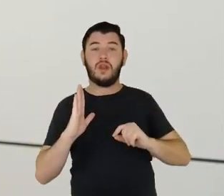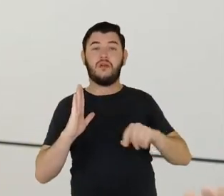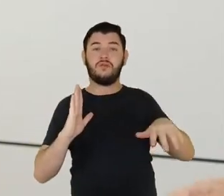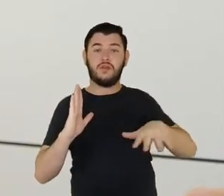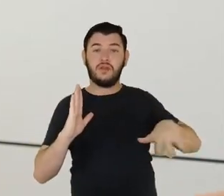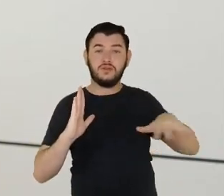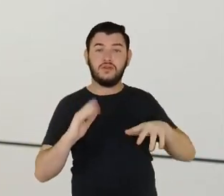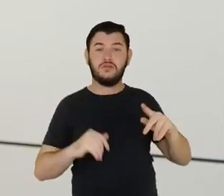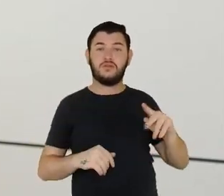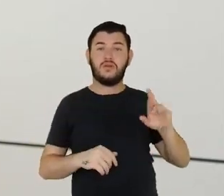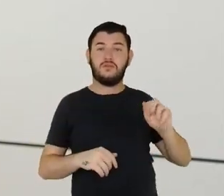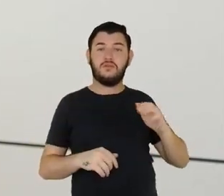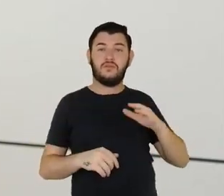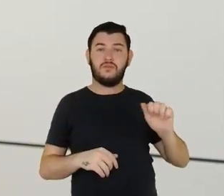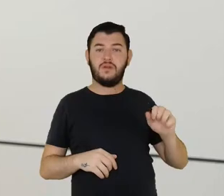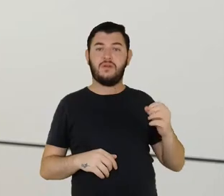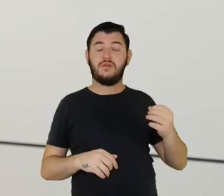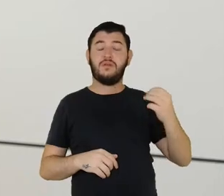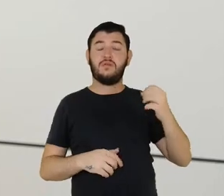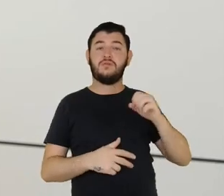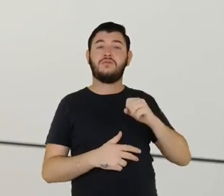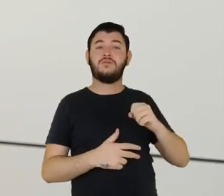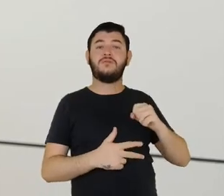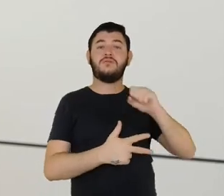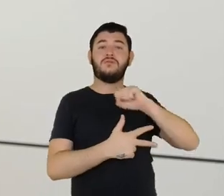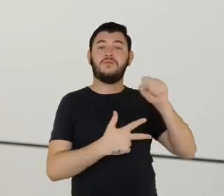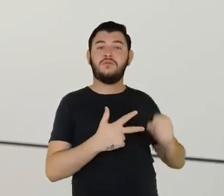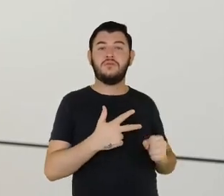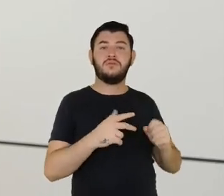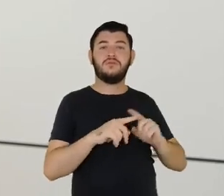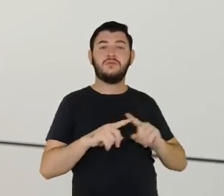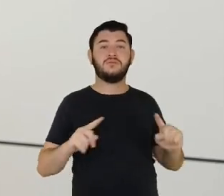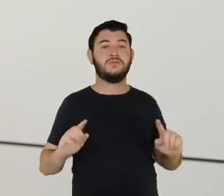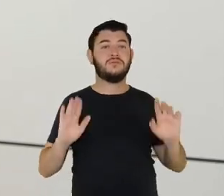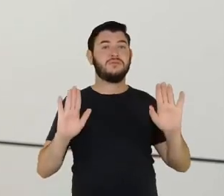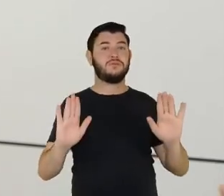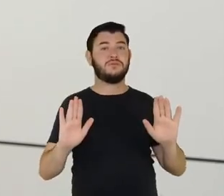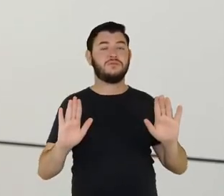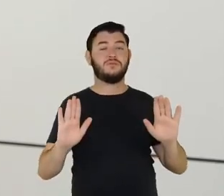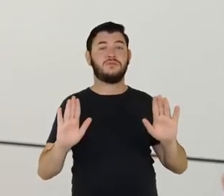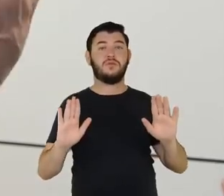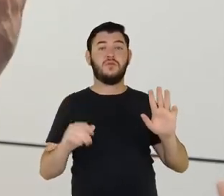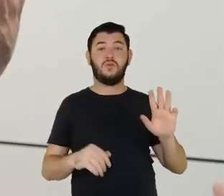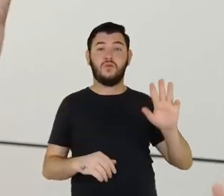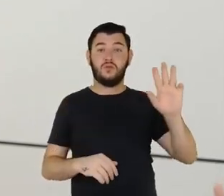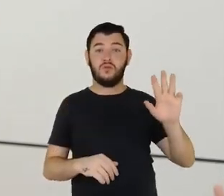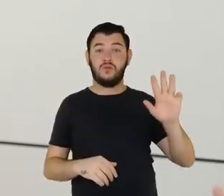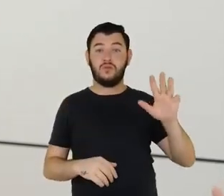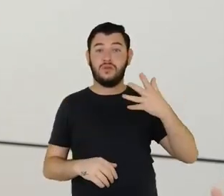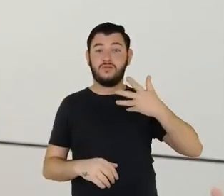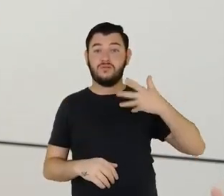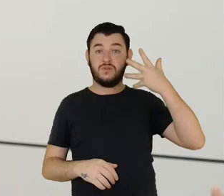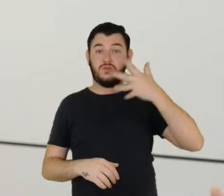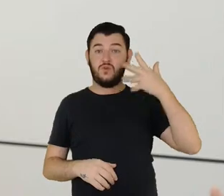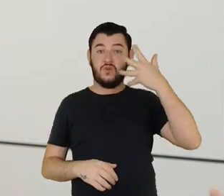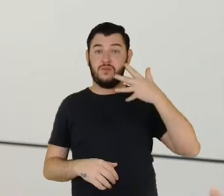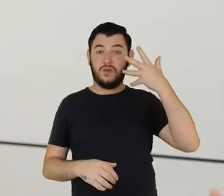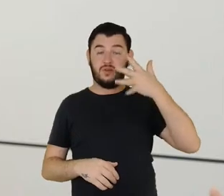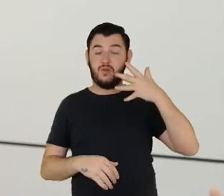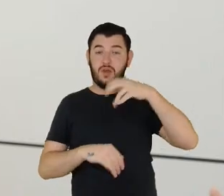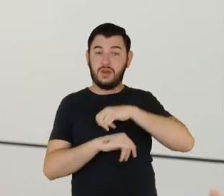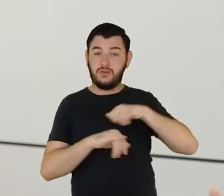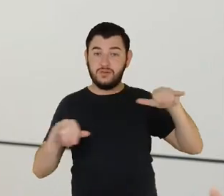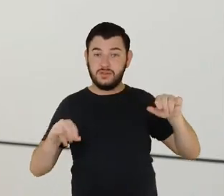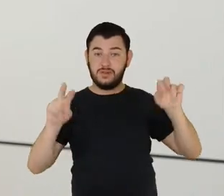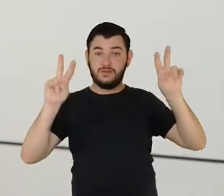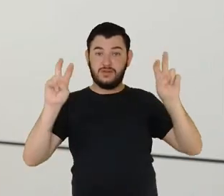o discurso dizendo, nós estamos aqui. Quer dizer, ele fez esse link entre o filme e a